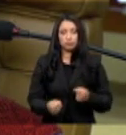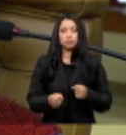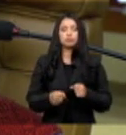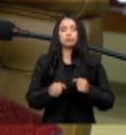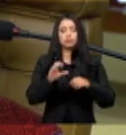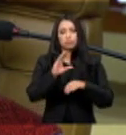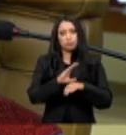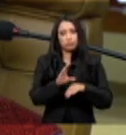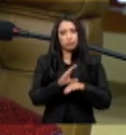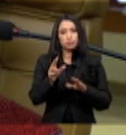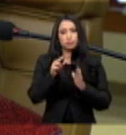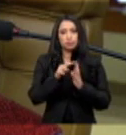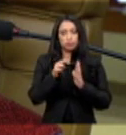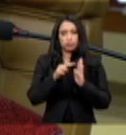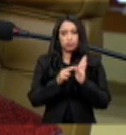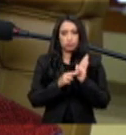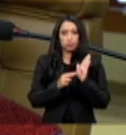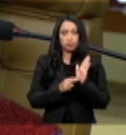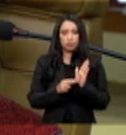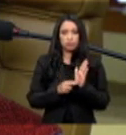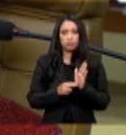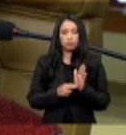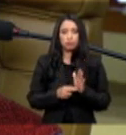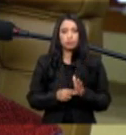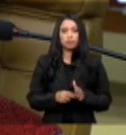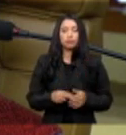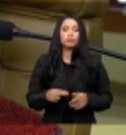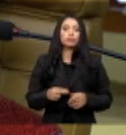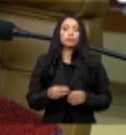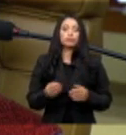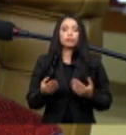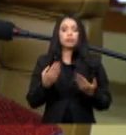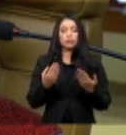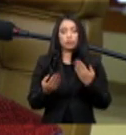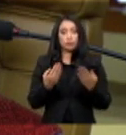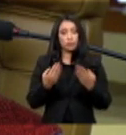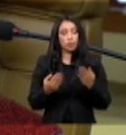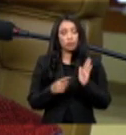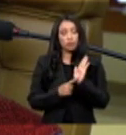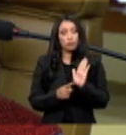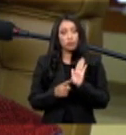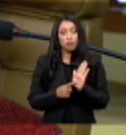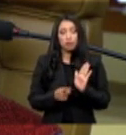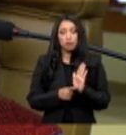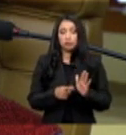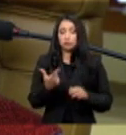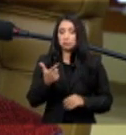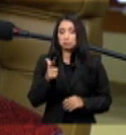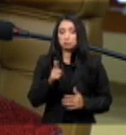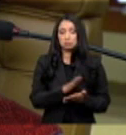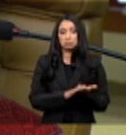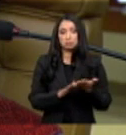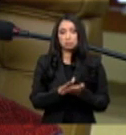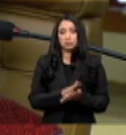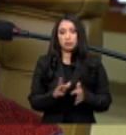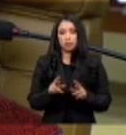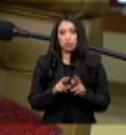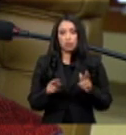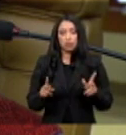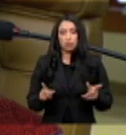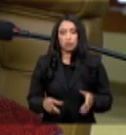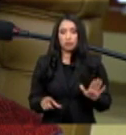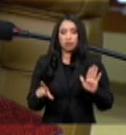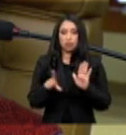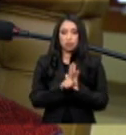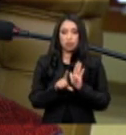normas, afirmando que, especificamente, em relação aos dispositivos apontados, não há inovação por parte desta lei,